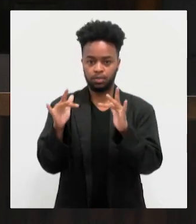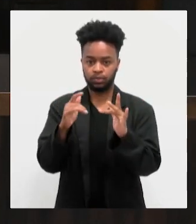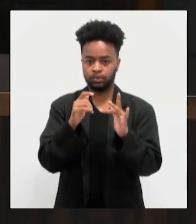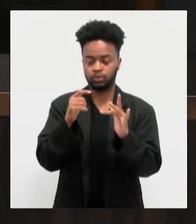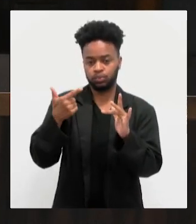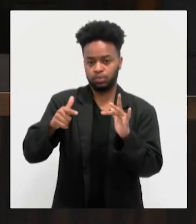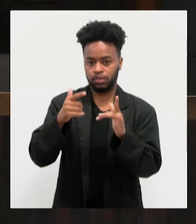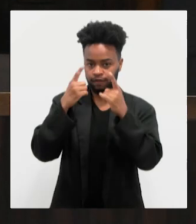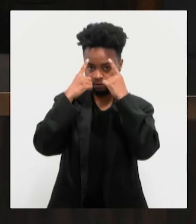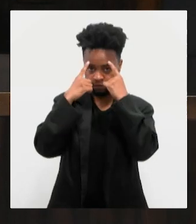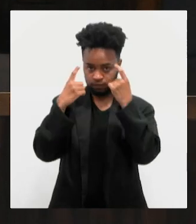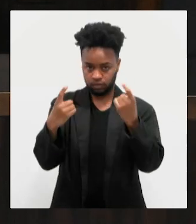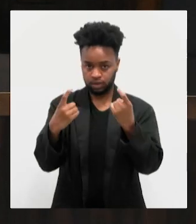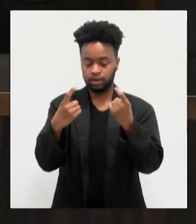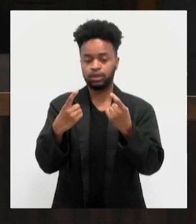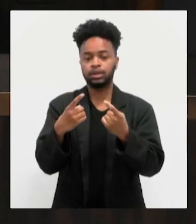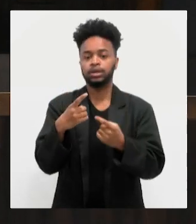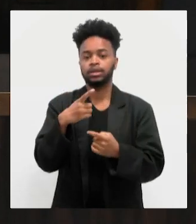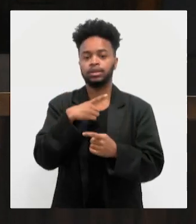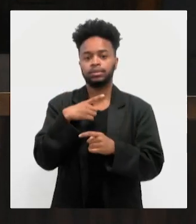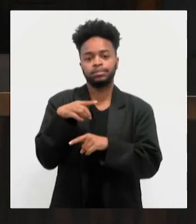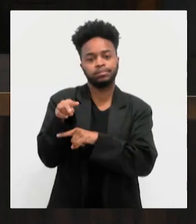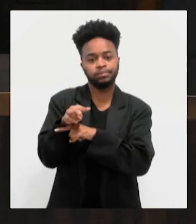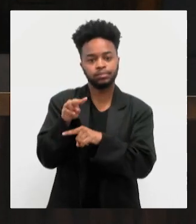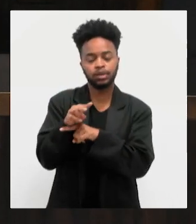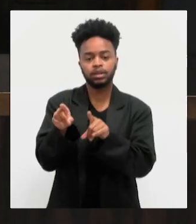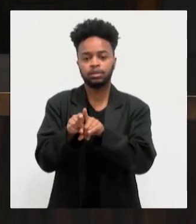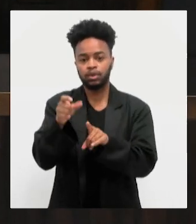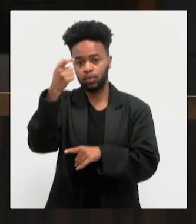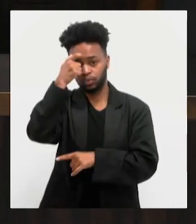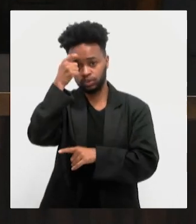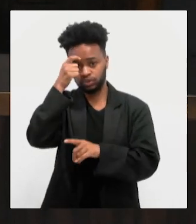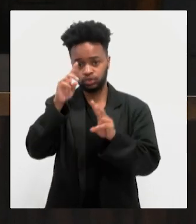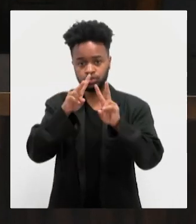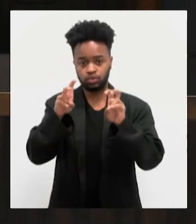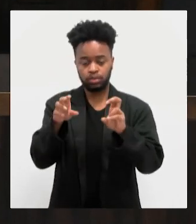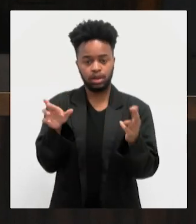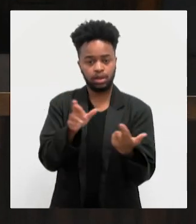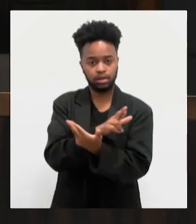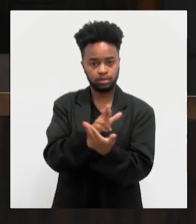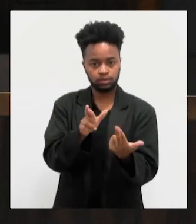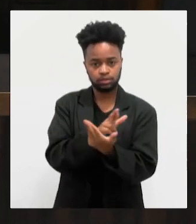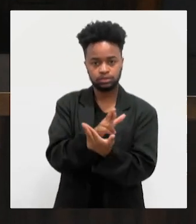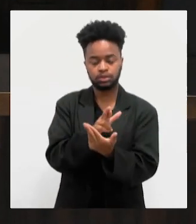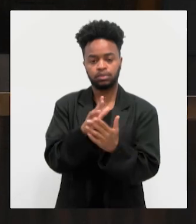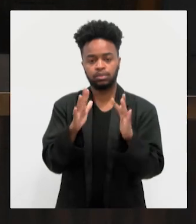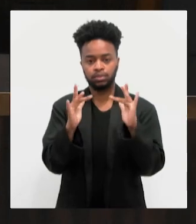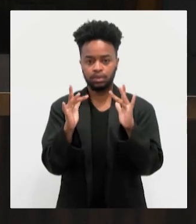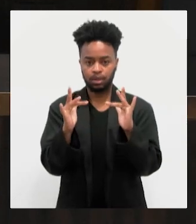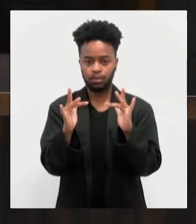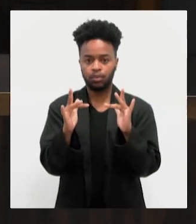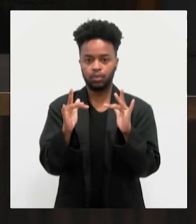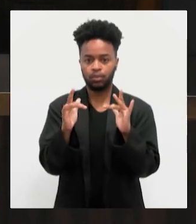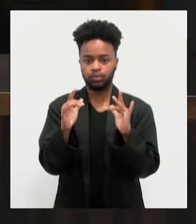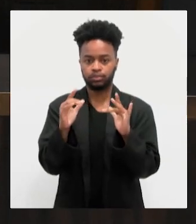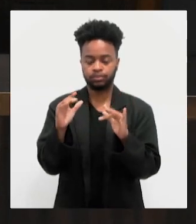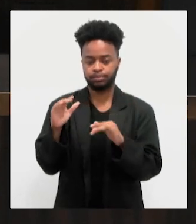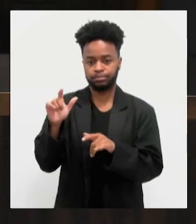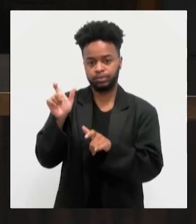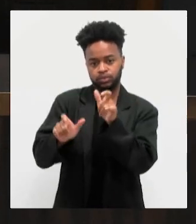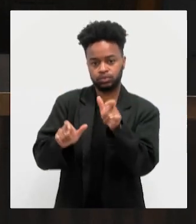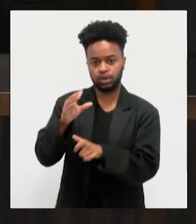Violência, de prevenção e conscientização nas relações afetivas de namoro entre